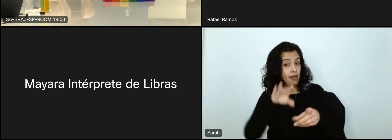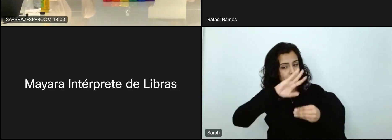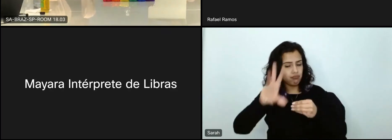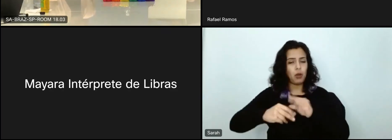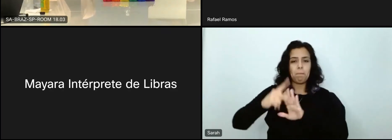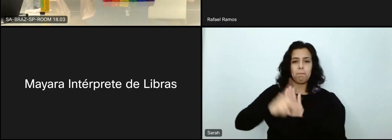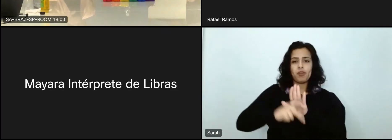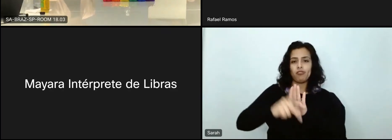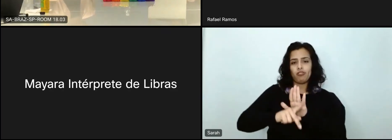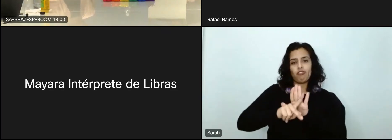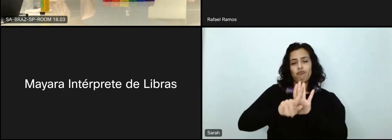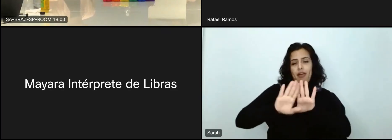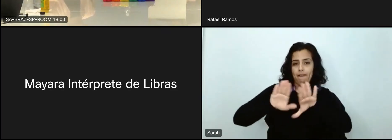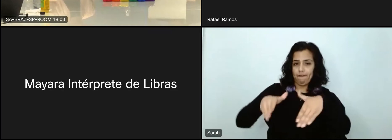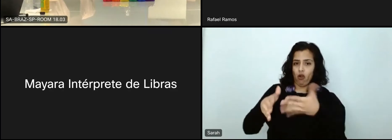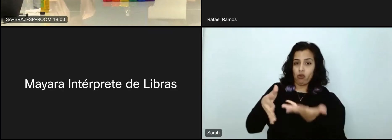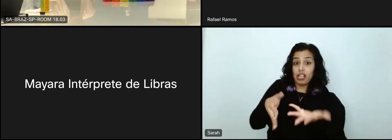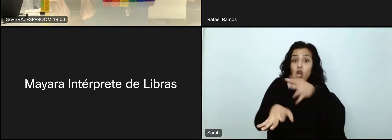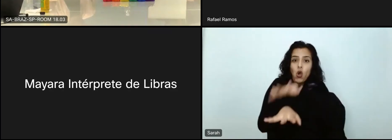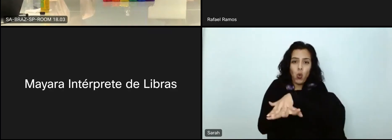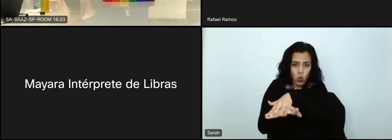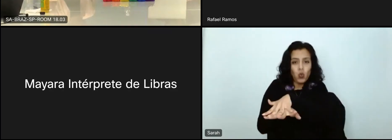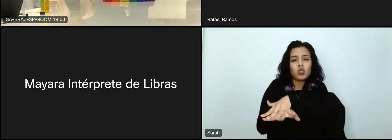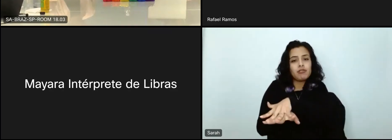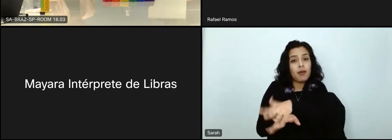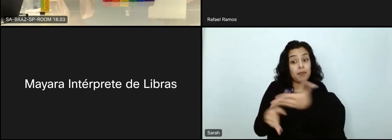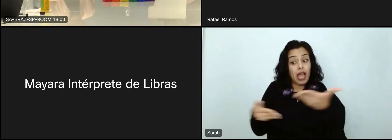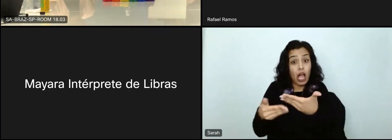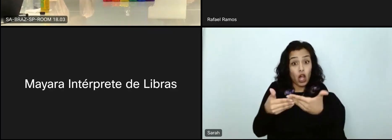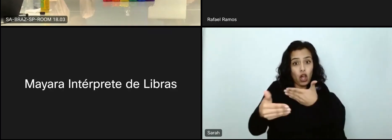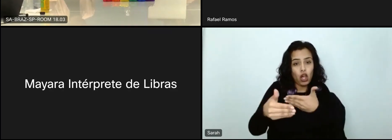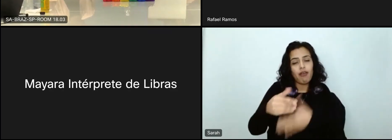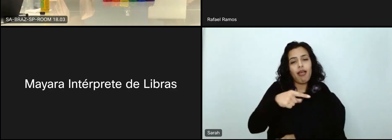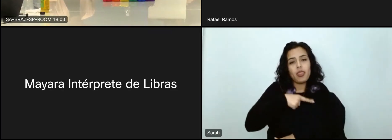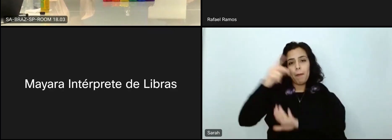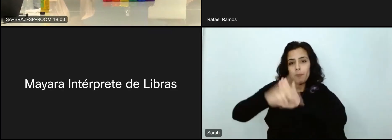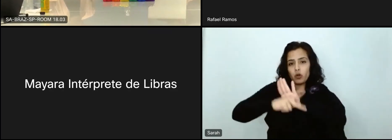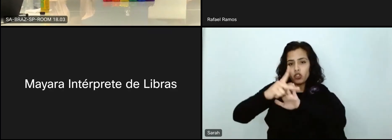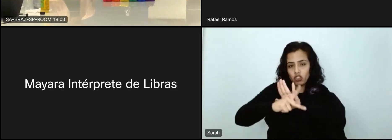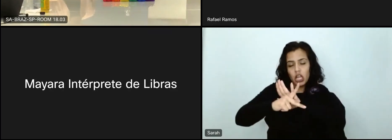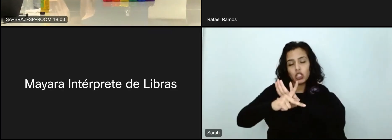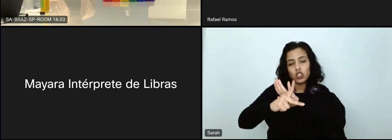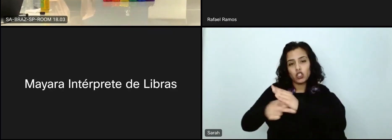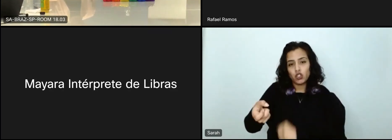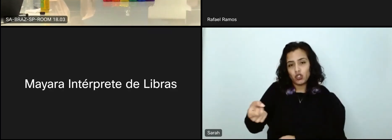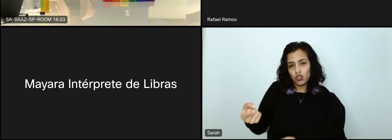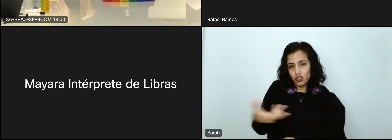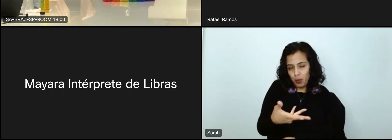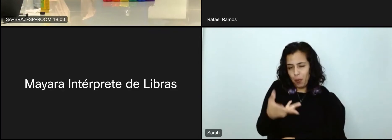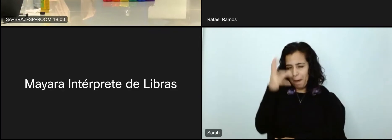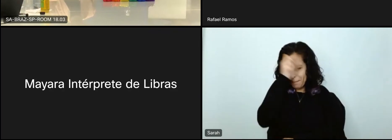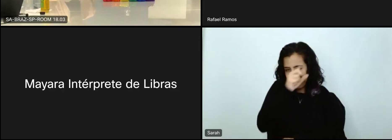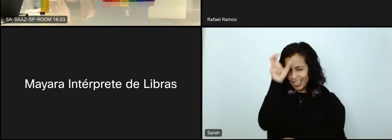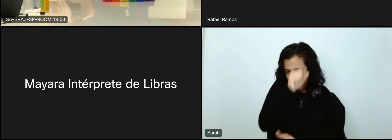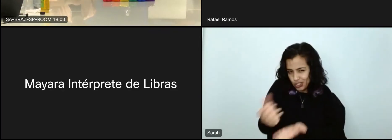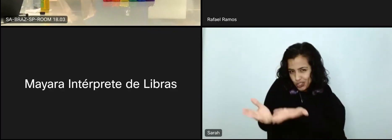visem a inclusão. Então, a gente está nessa virada, fizemos um projeto agora de jovens aprendizes pretos e pardos, tem algumas outras frentes de equidade